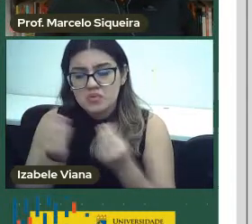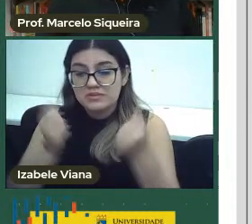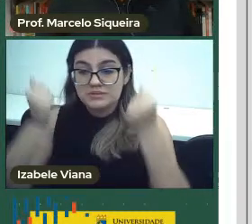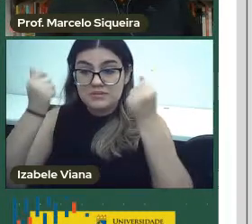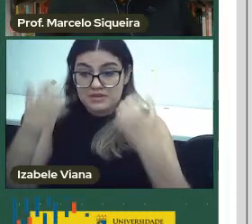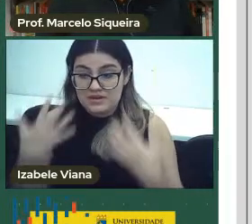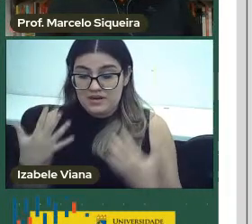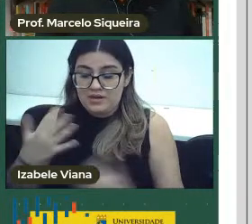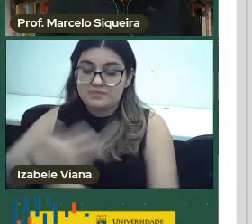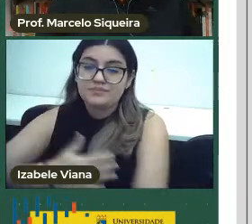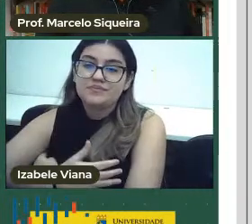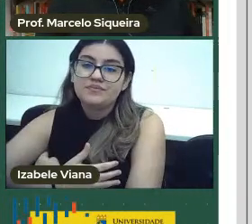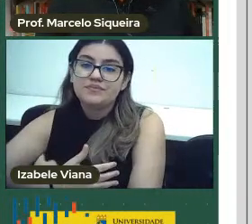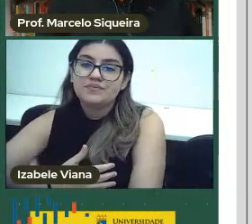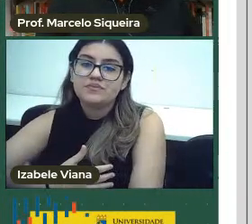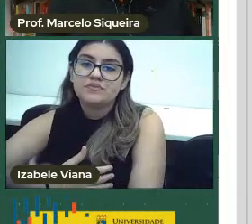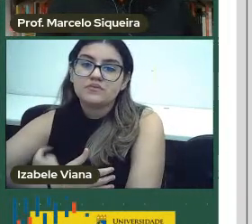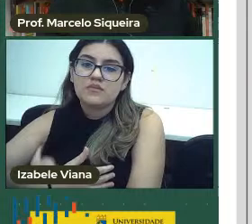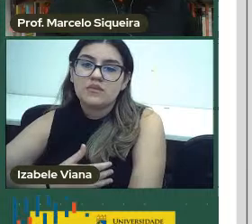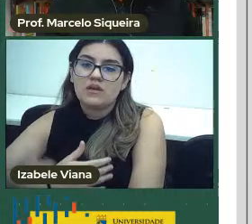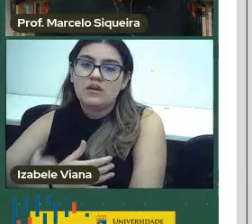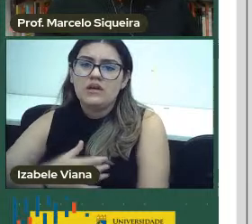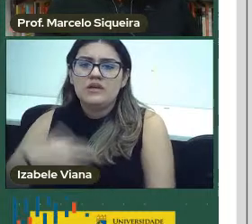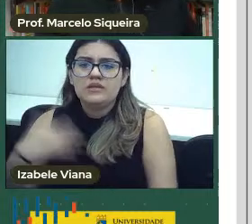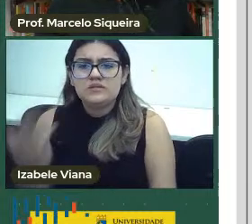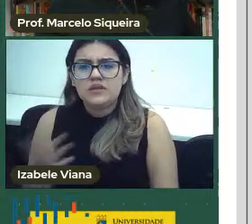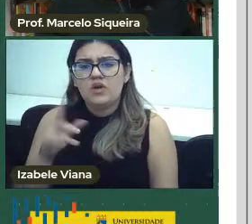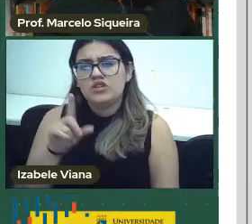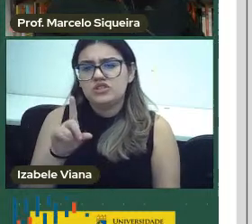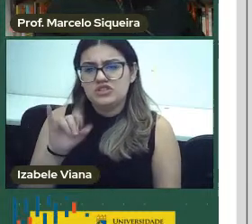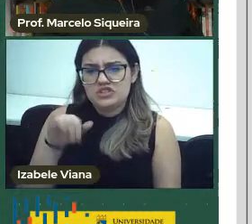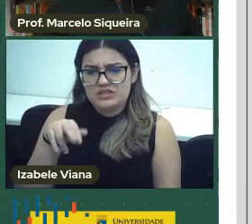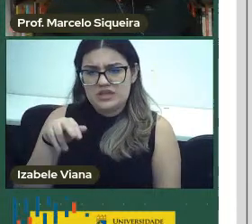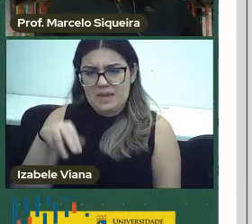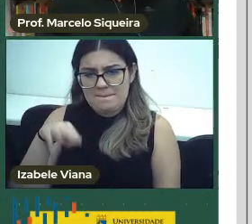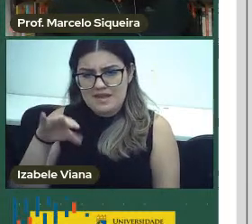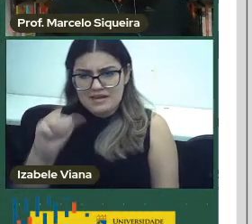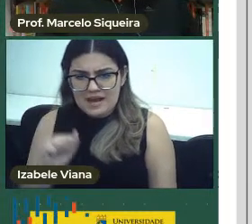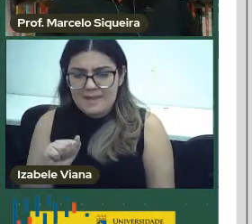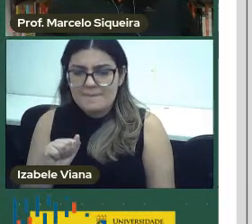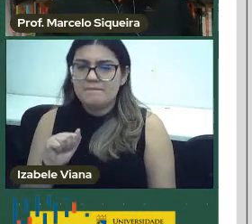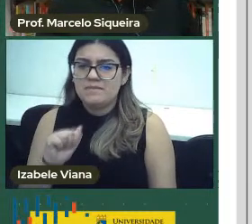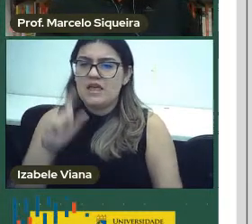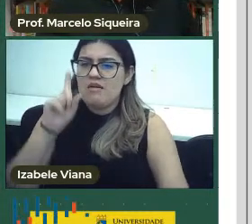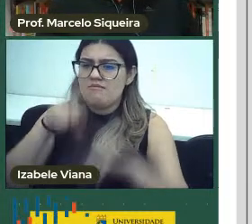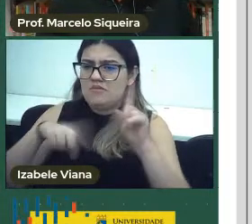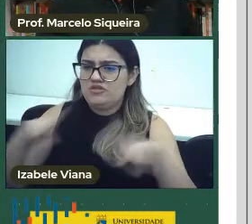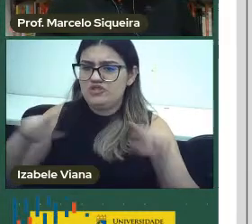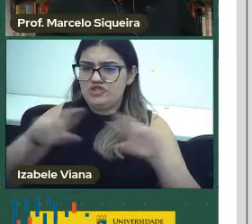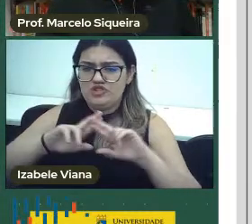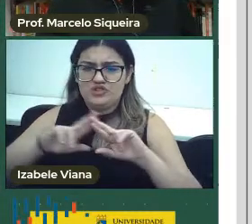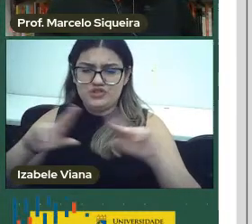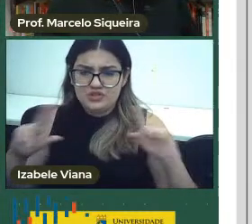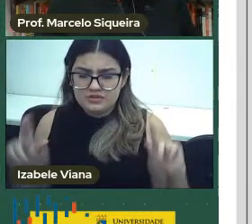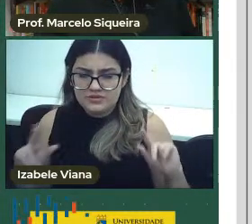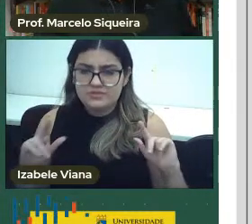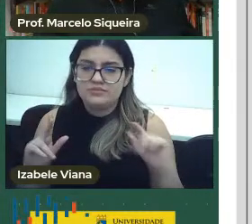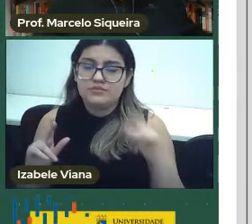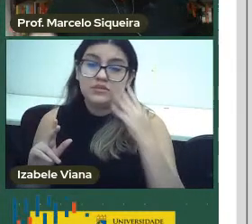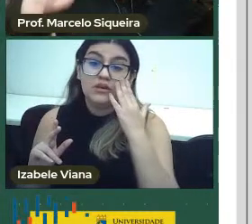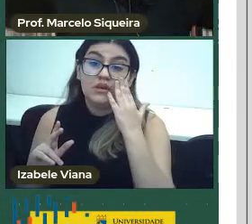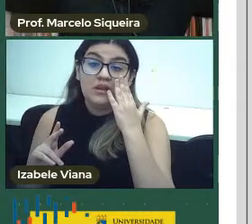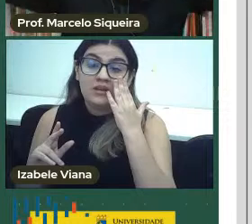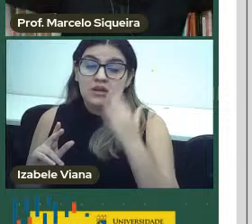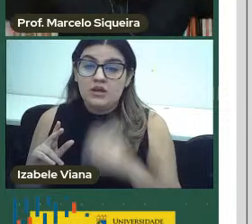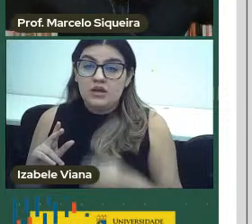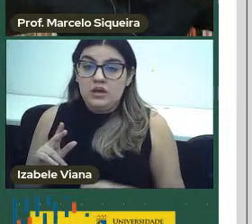Uma dinâmica multinível, né? Ou seja, quando eu vou fazer um tratamento arquivístico de uma imagem, eu sempre tenho que